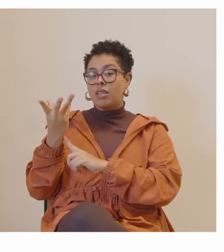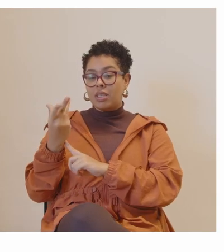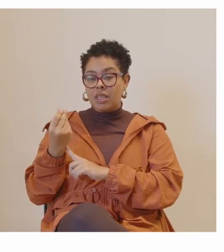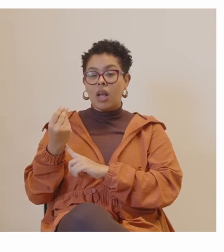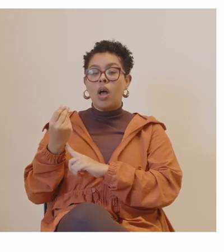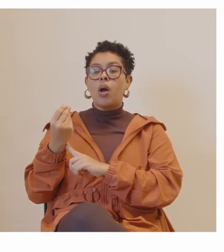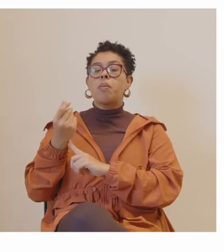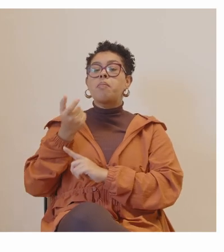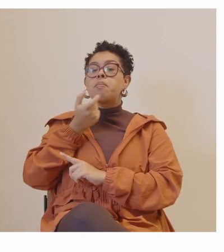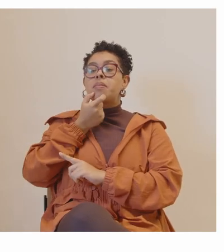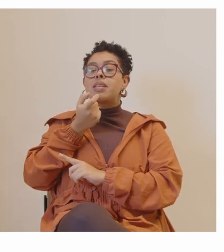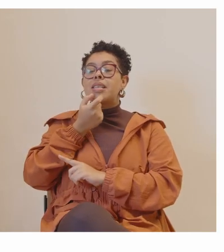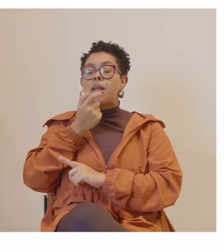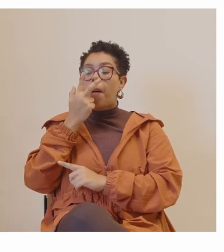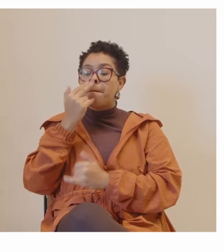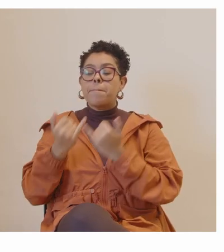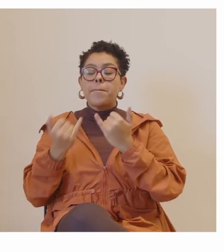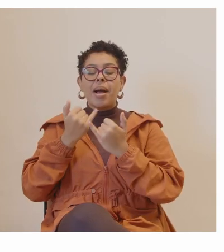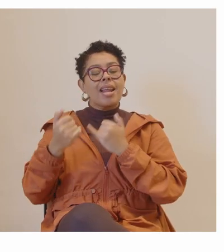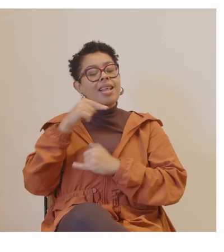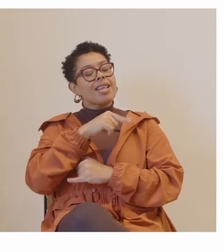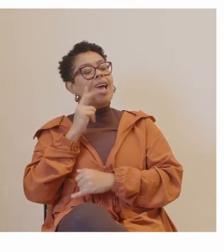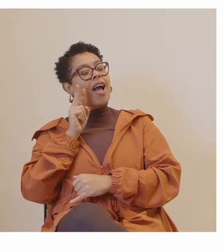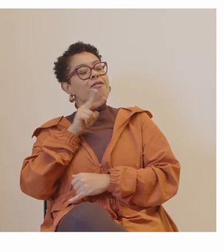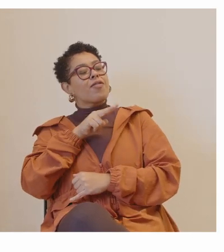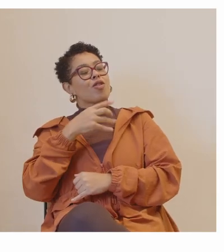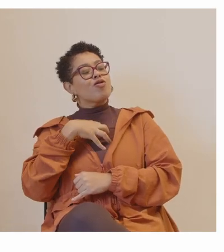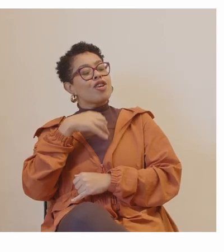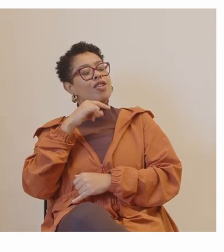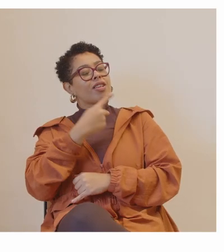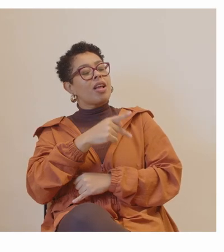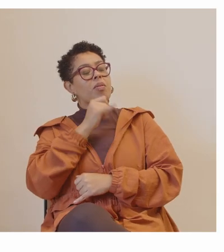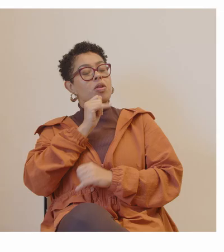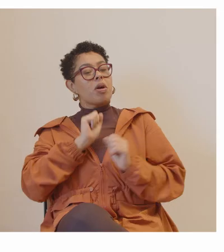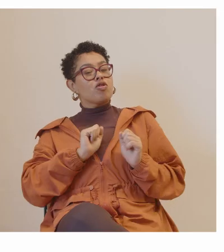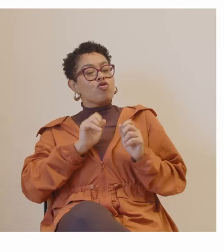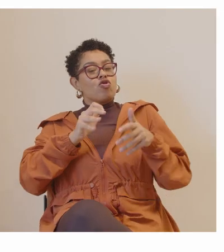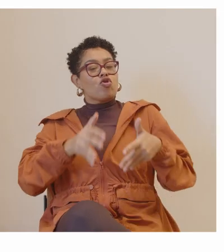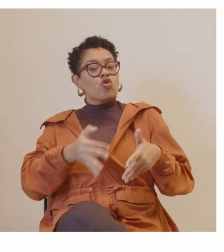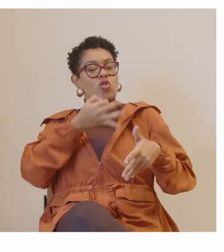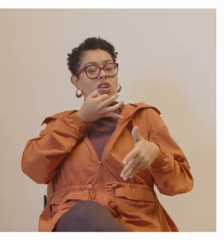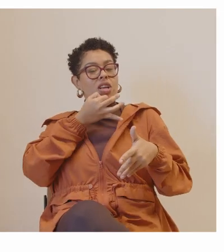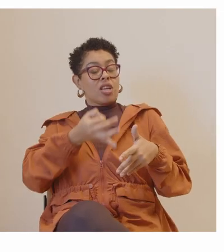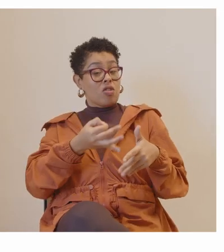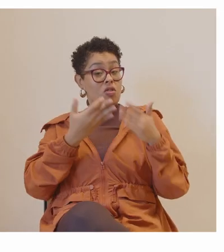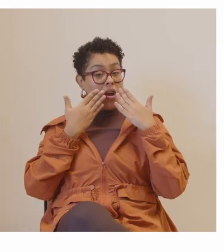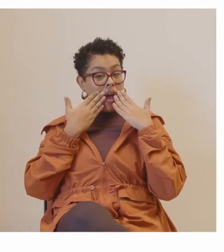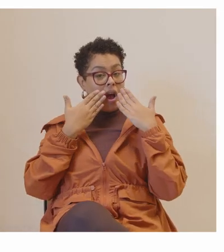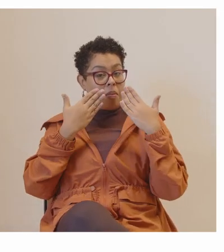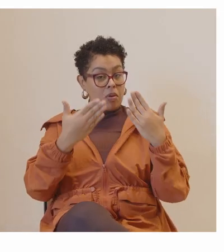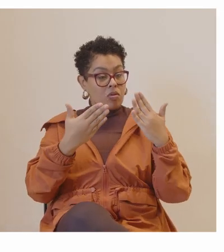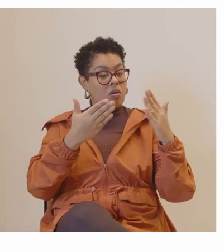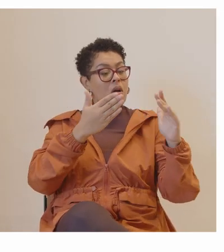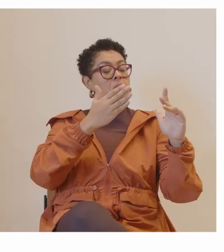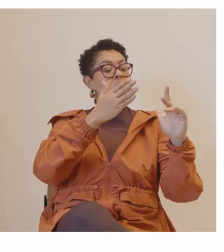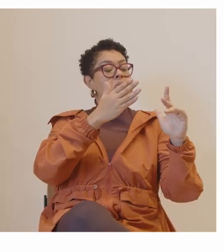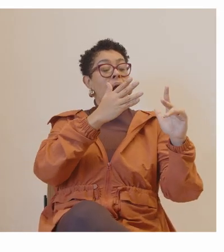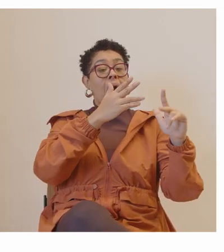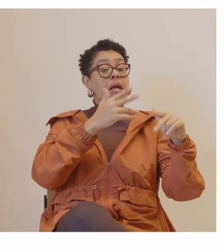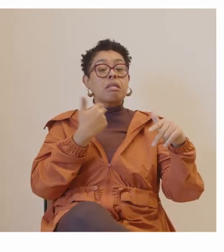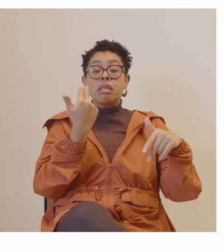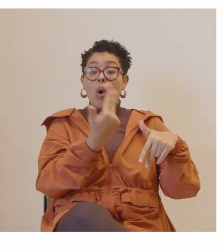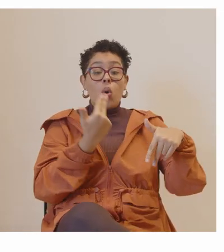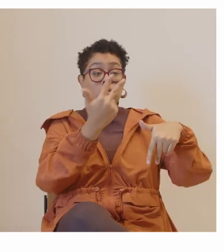Harrison, chama de uma espécie de atitude crítica, porque ele expõe as obras inacabadas na